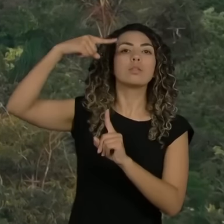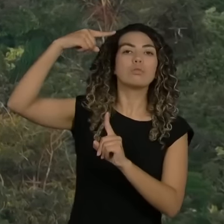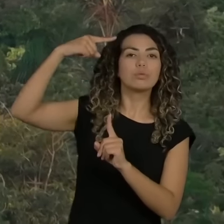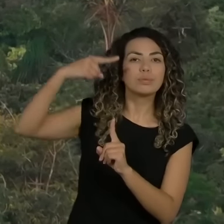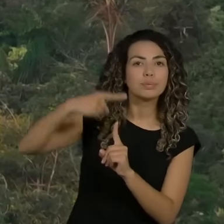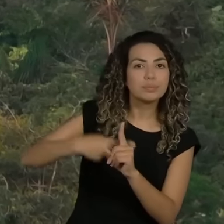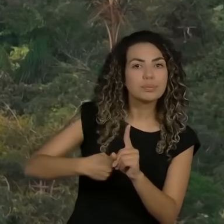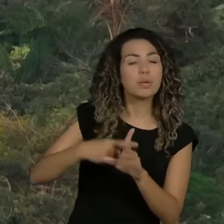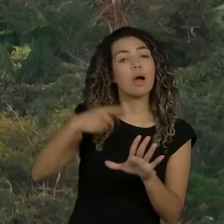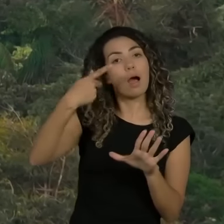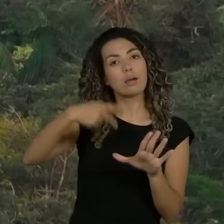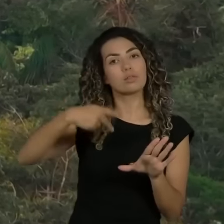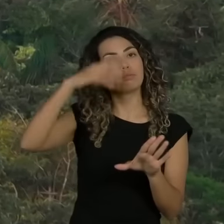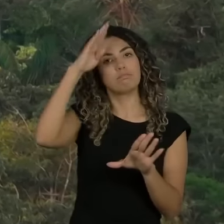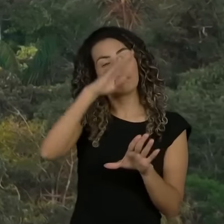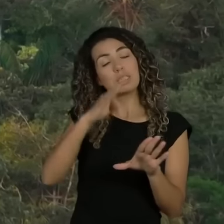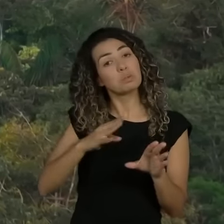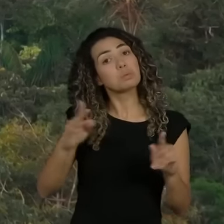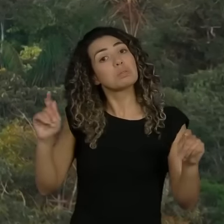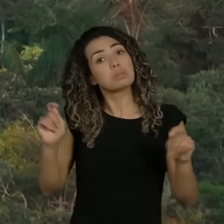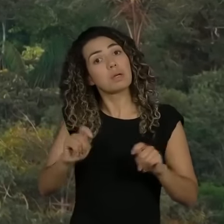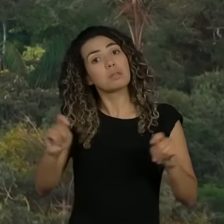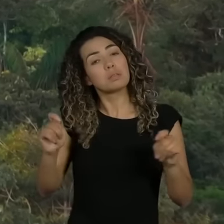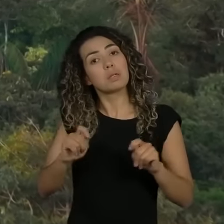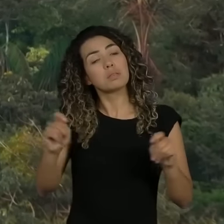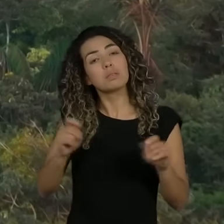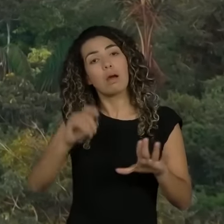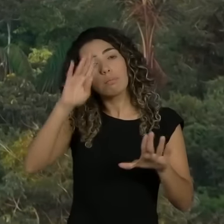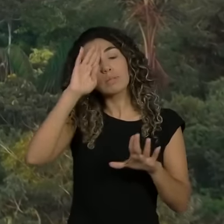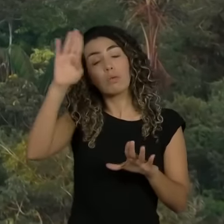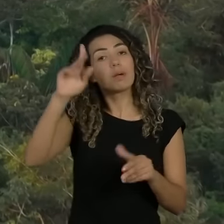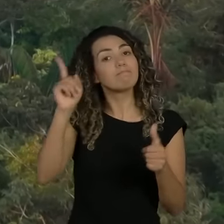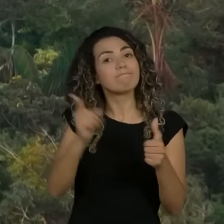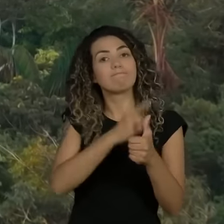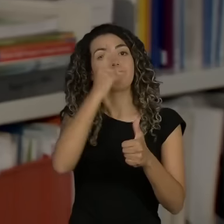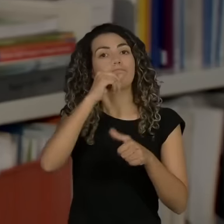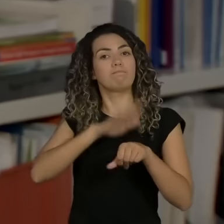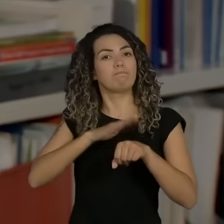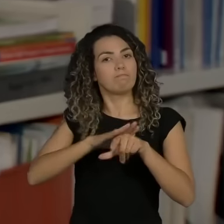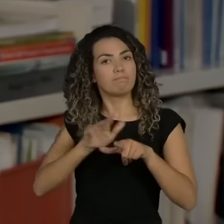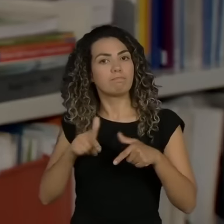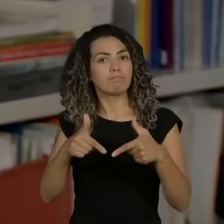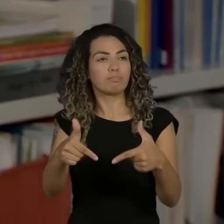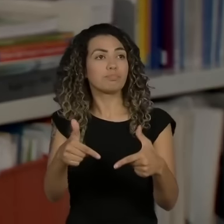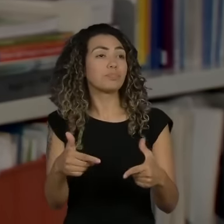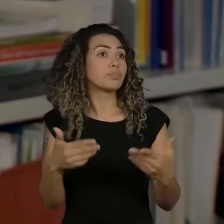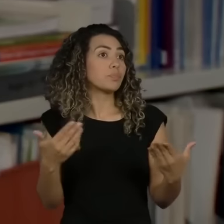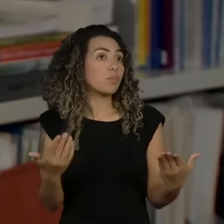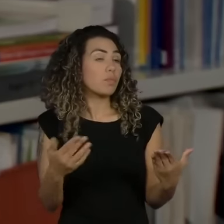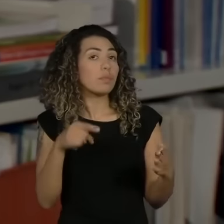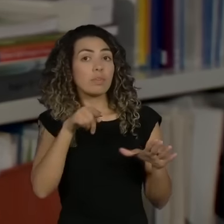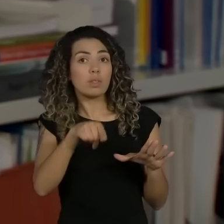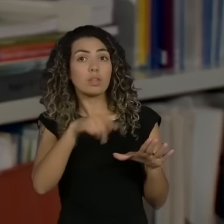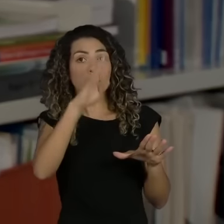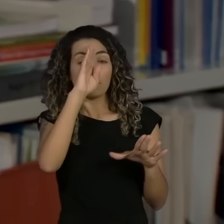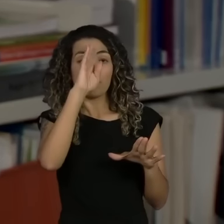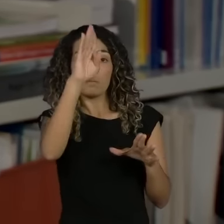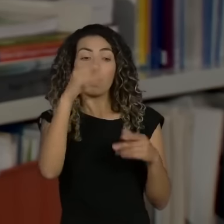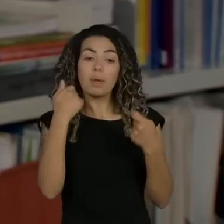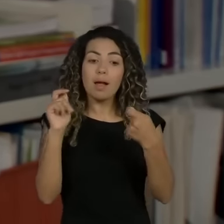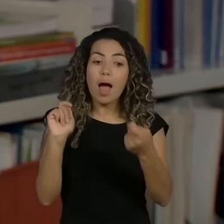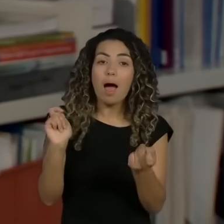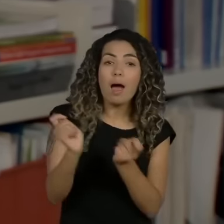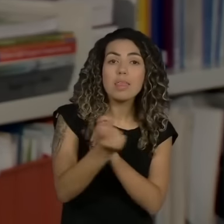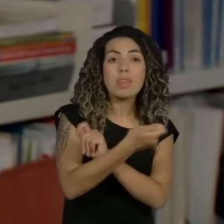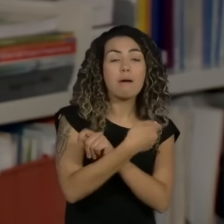um dos países com maior potencial para ser protagonista. A gente está falando, na verdade, de 3 transições, né,